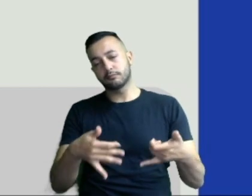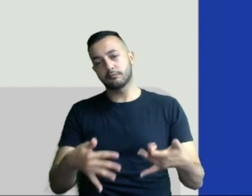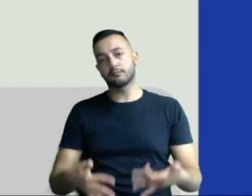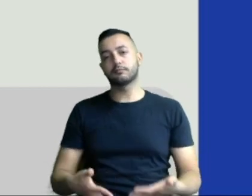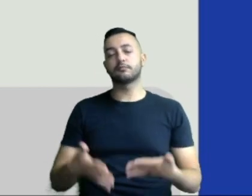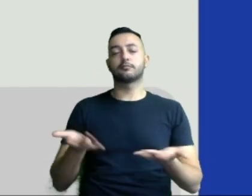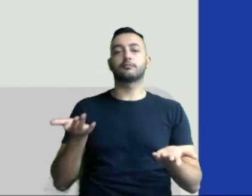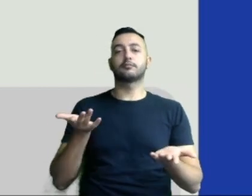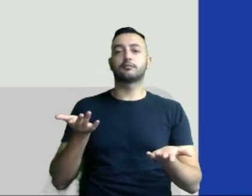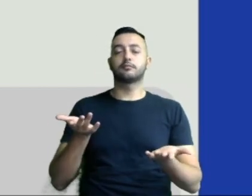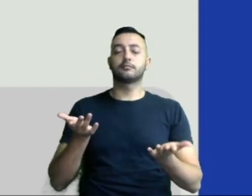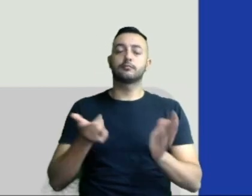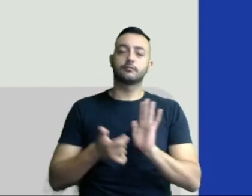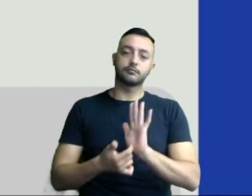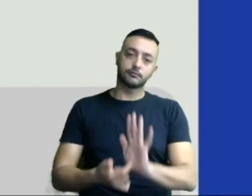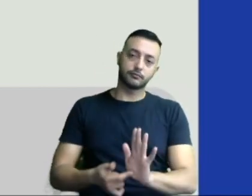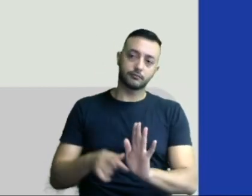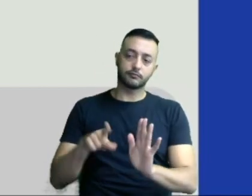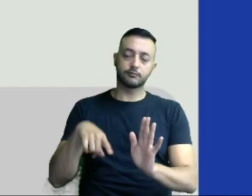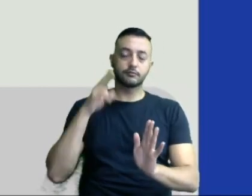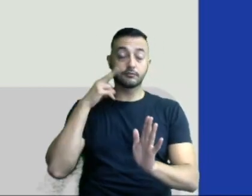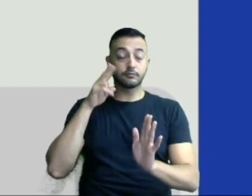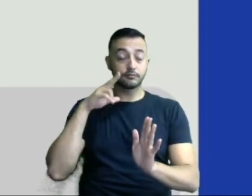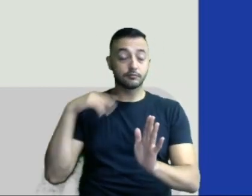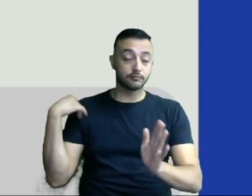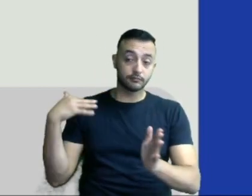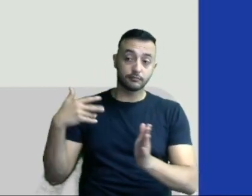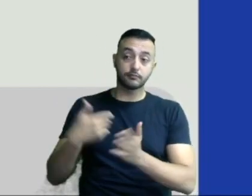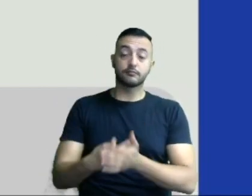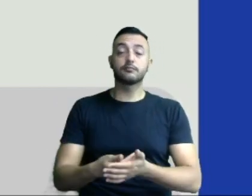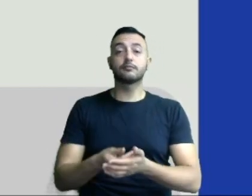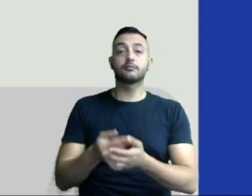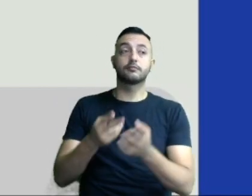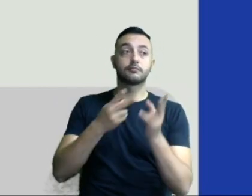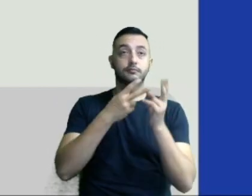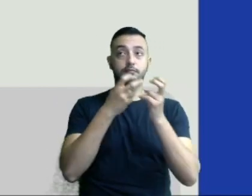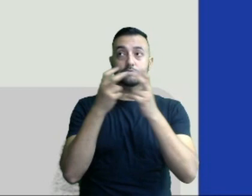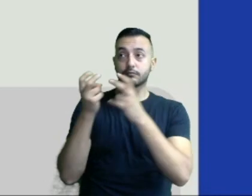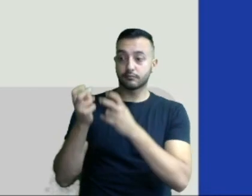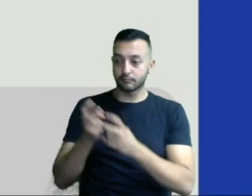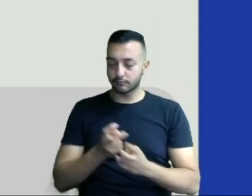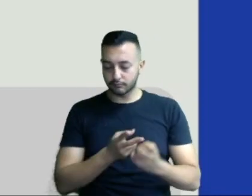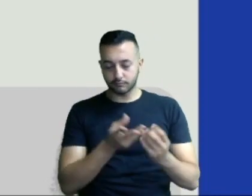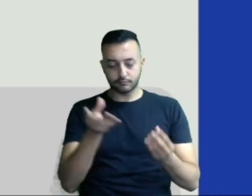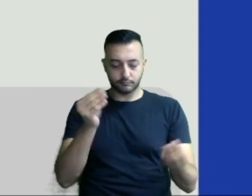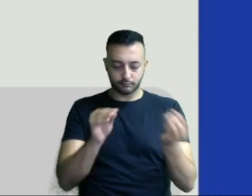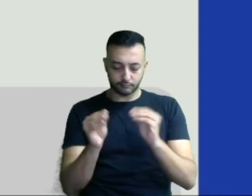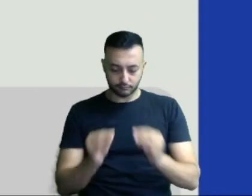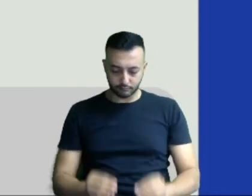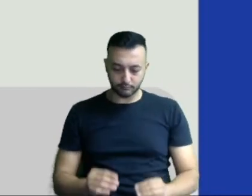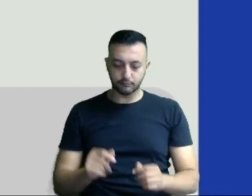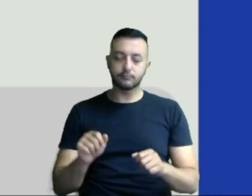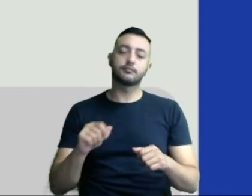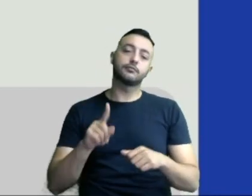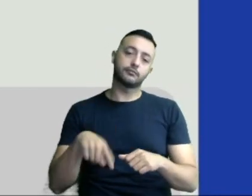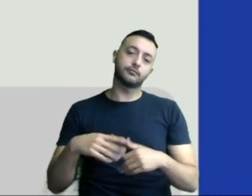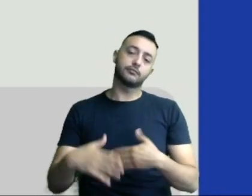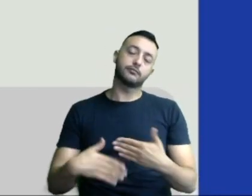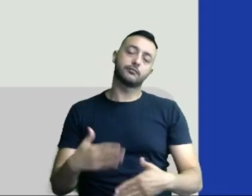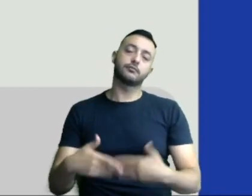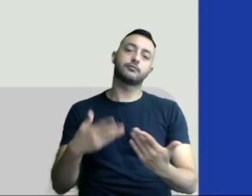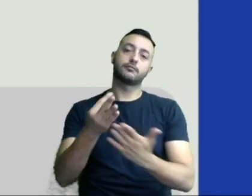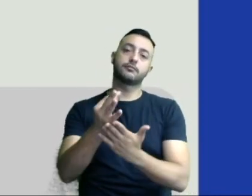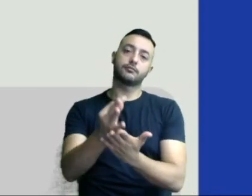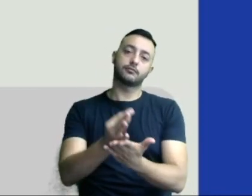tá mostrando, é o histórico, é o que ele recolheu para fazer a sua reportagem. Então, é o desenvolvimento